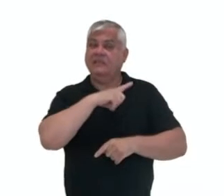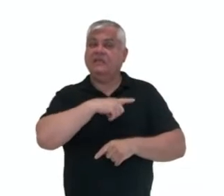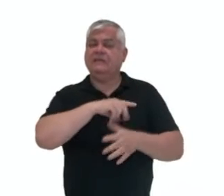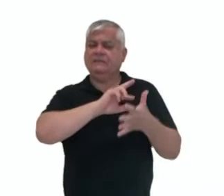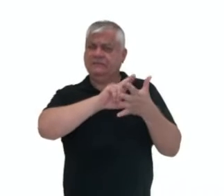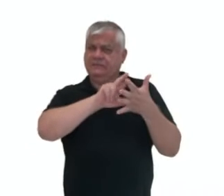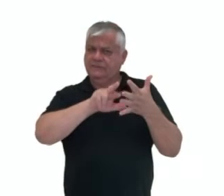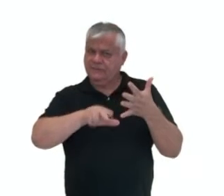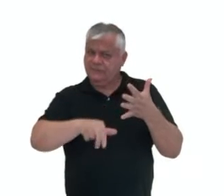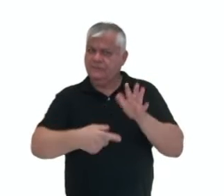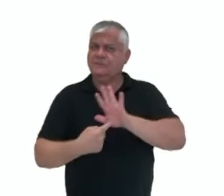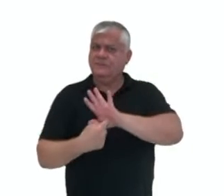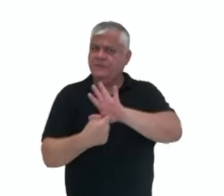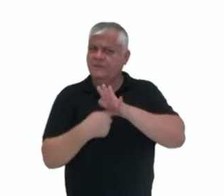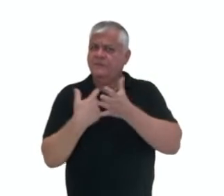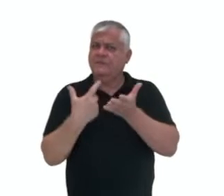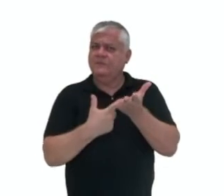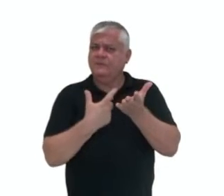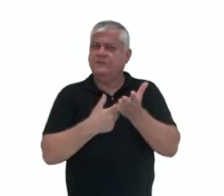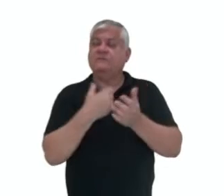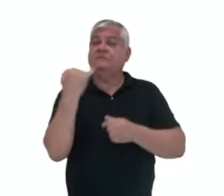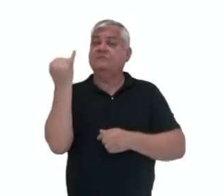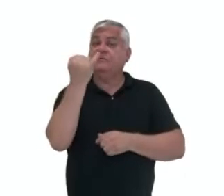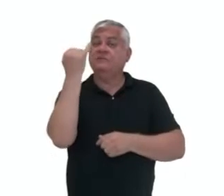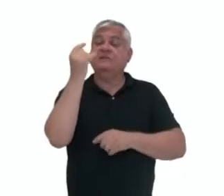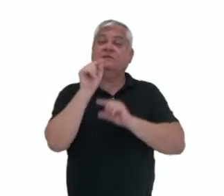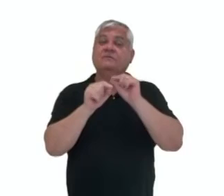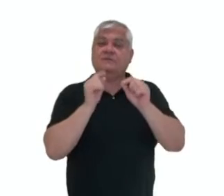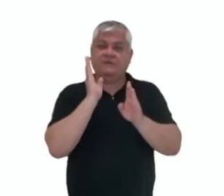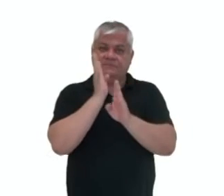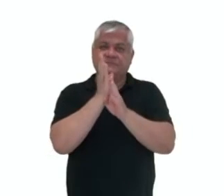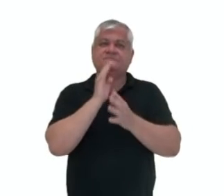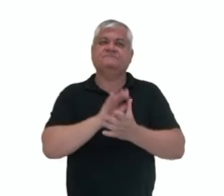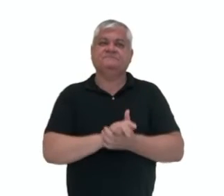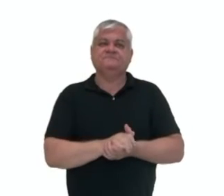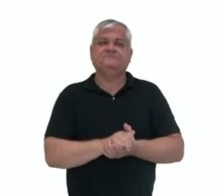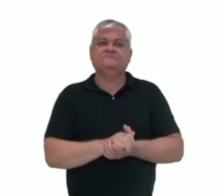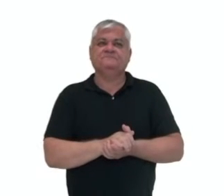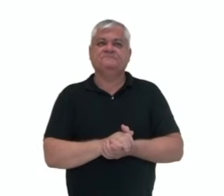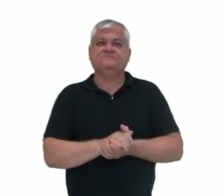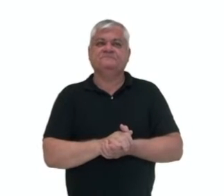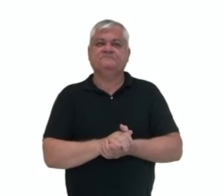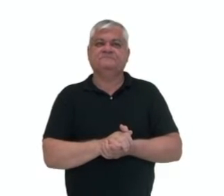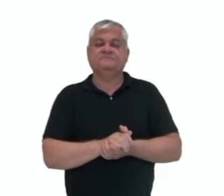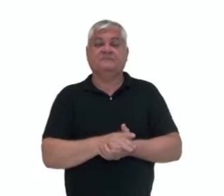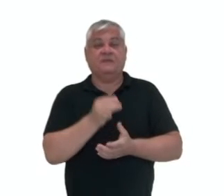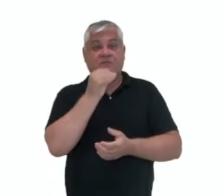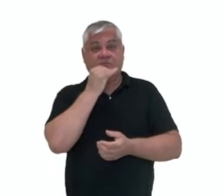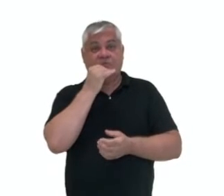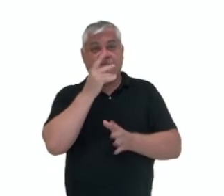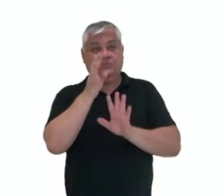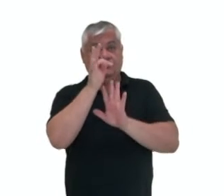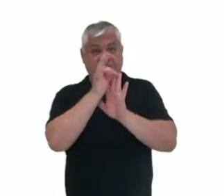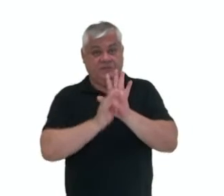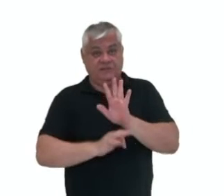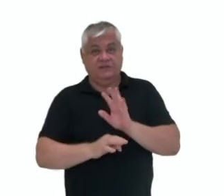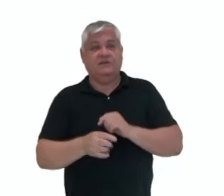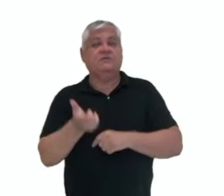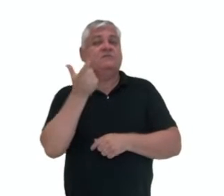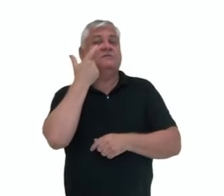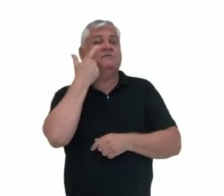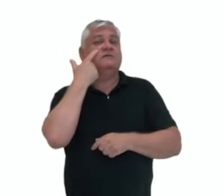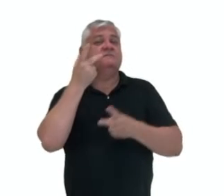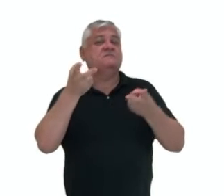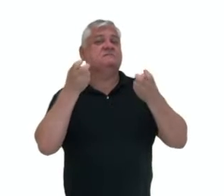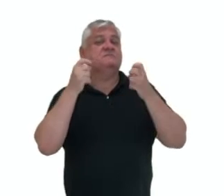expressar o amor aos livros e que é importante evidenciar todas elas. Retornando ao texto como um todo, o que nós